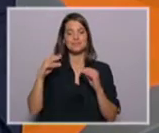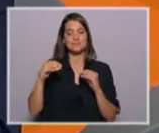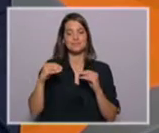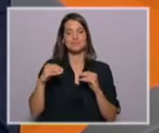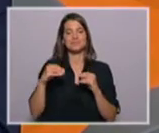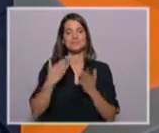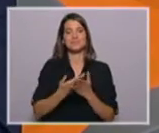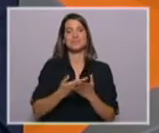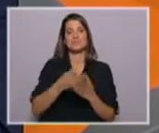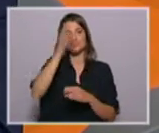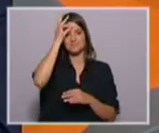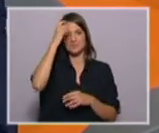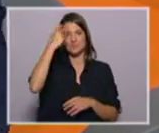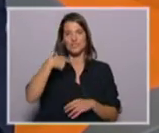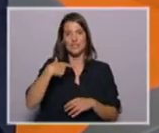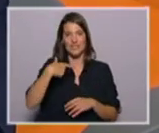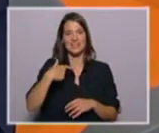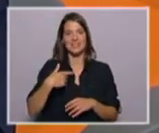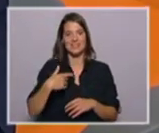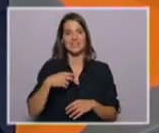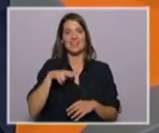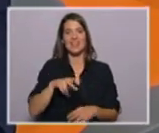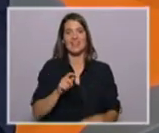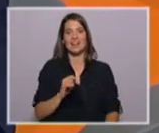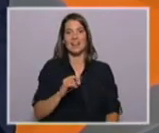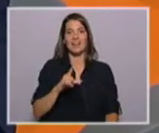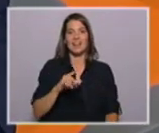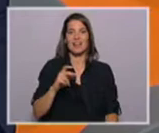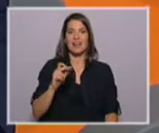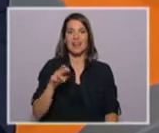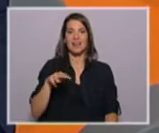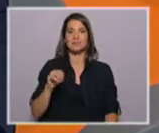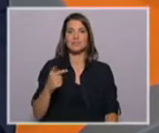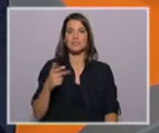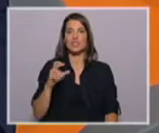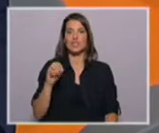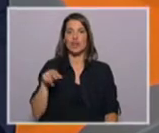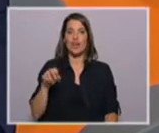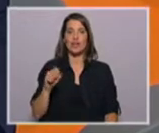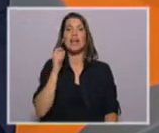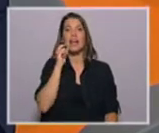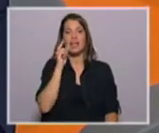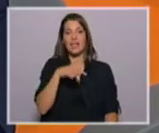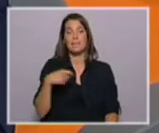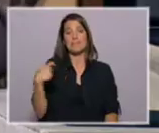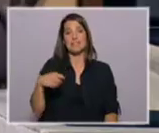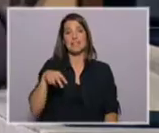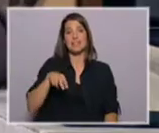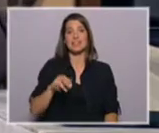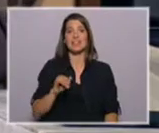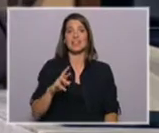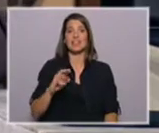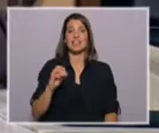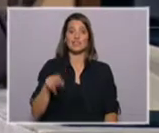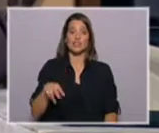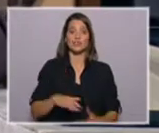fica para a história com o Neil Armstrong é exatamente o presidente Nixon. Não é? Nós temos que